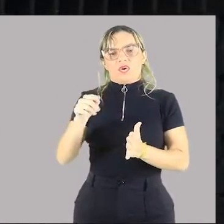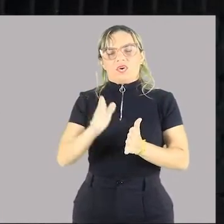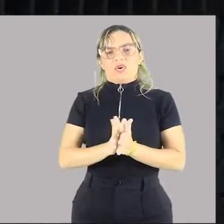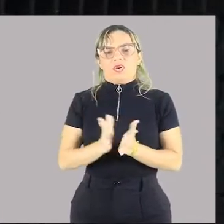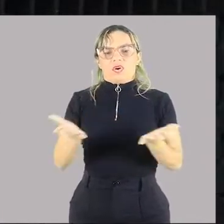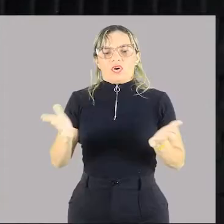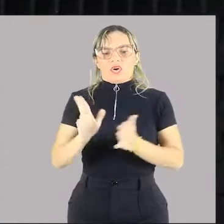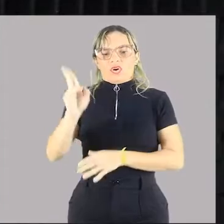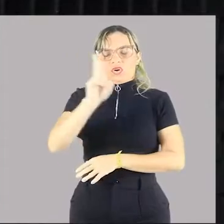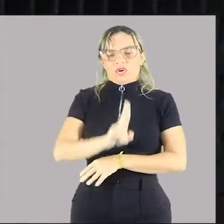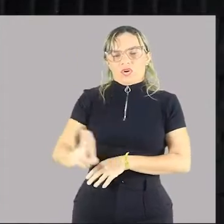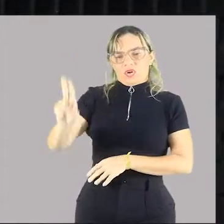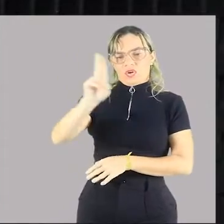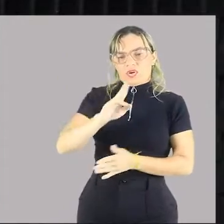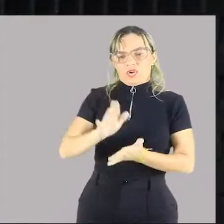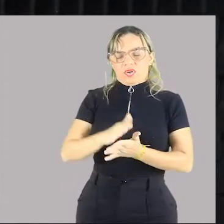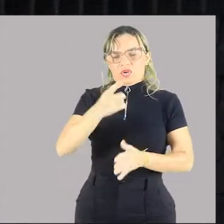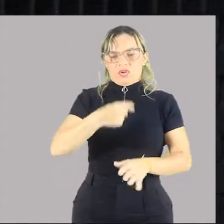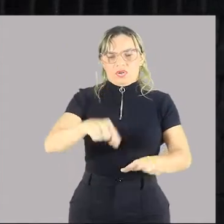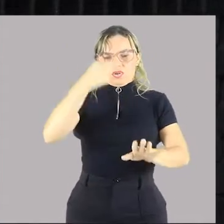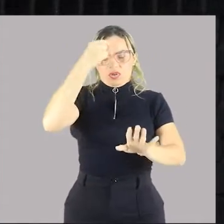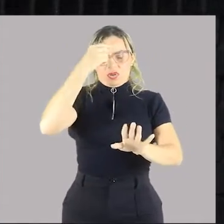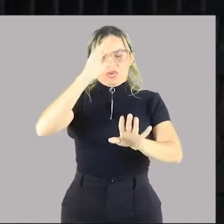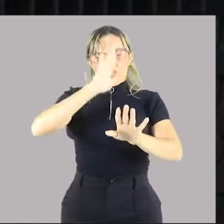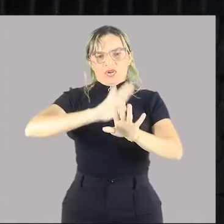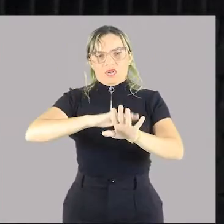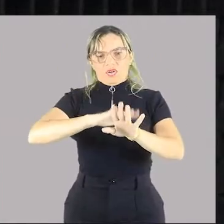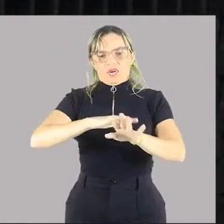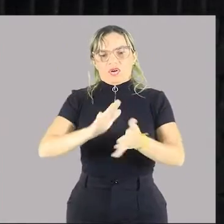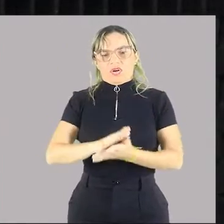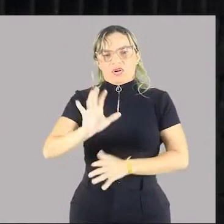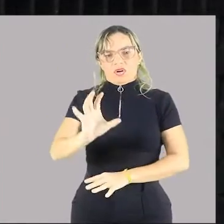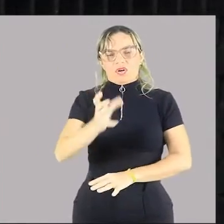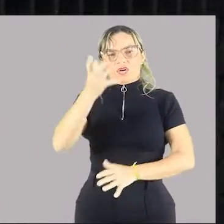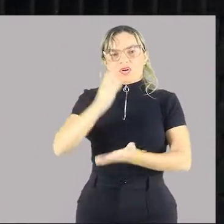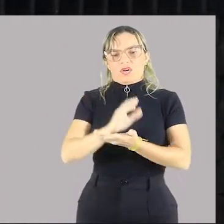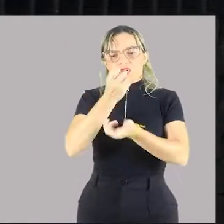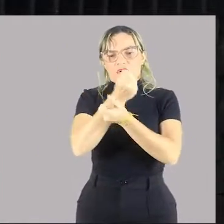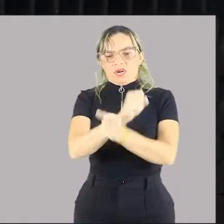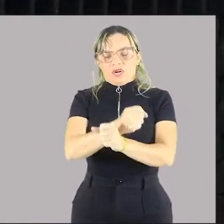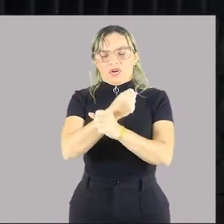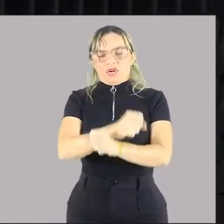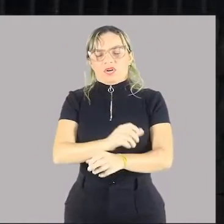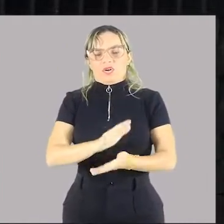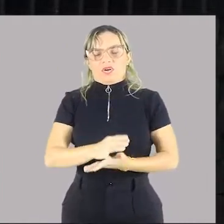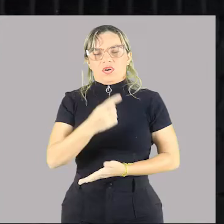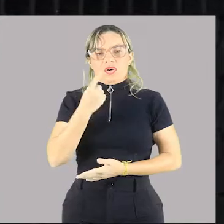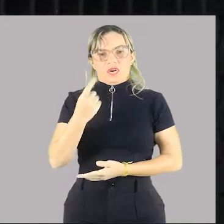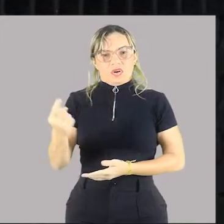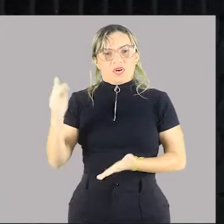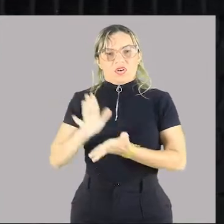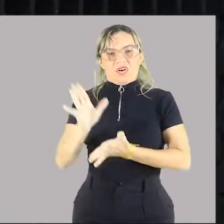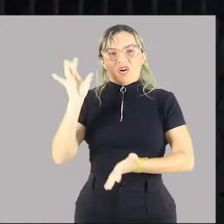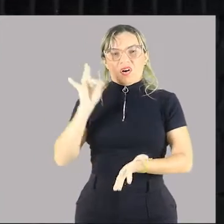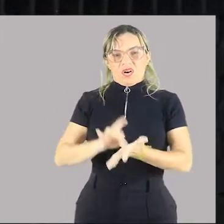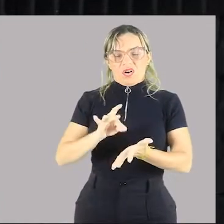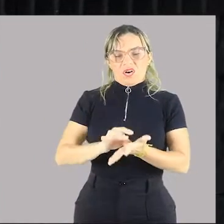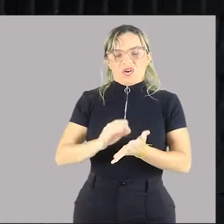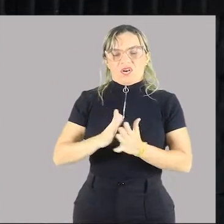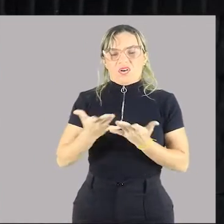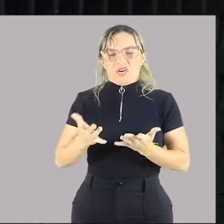a justificativa ideológica para essa escravidão. Um tráfico que, na verdade, nos mostra